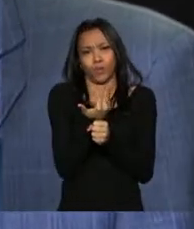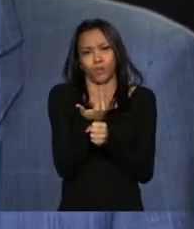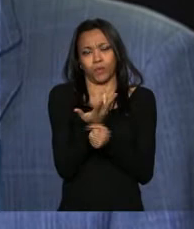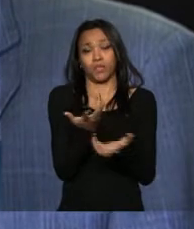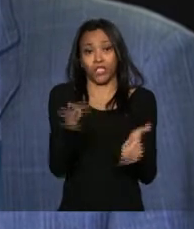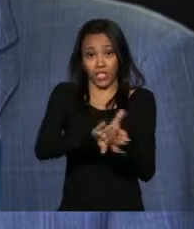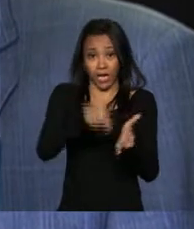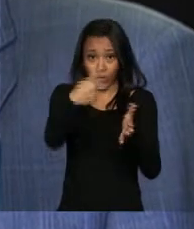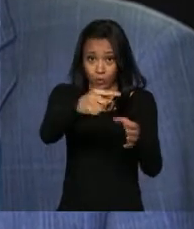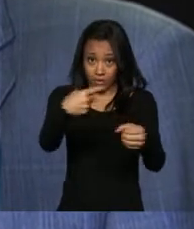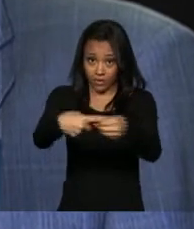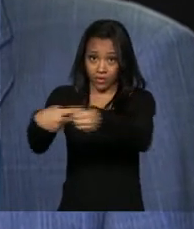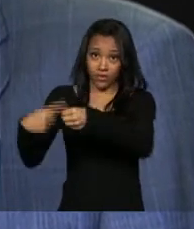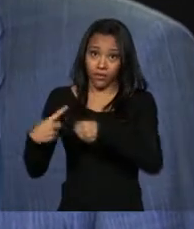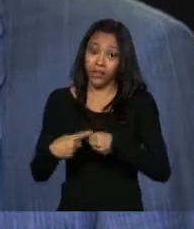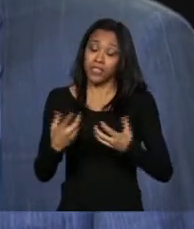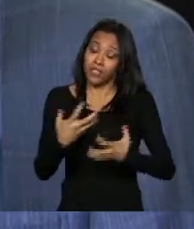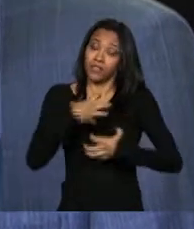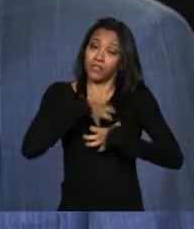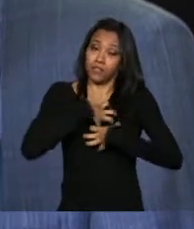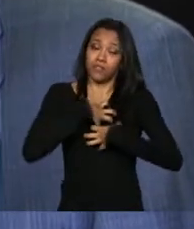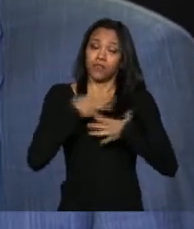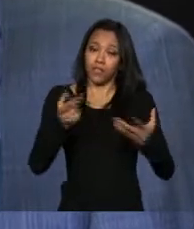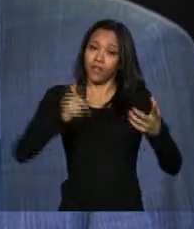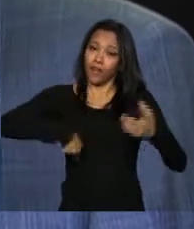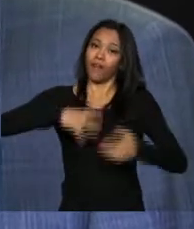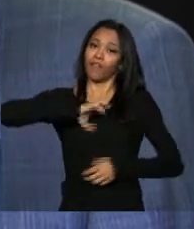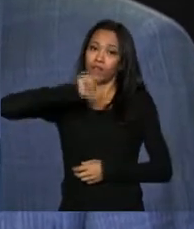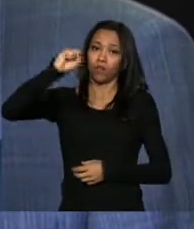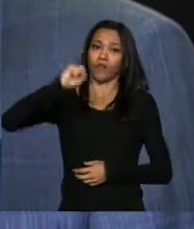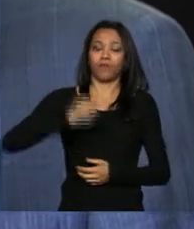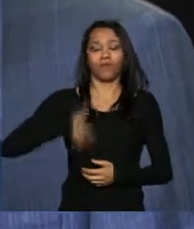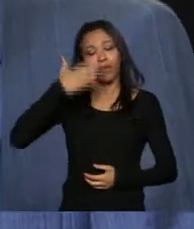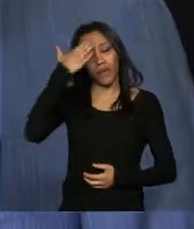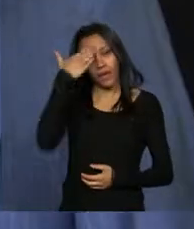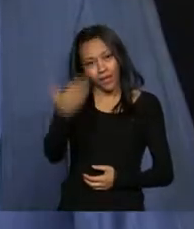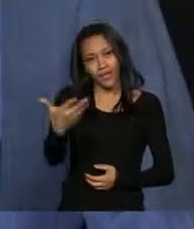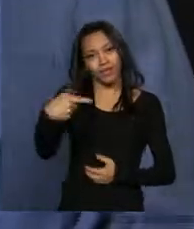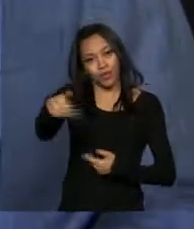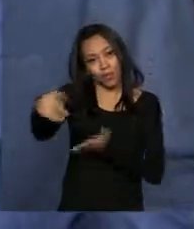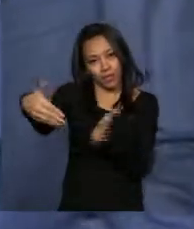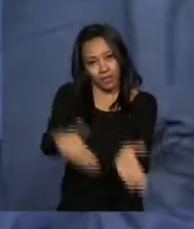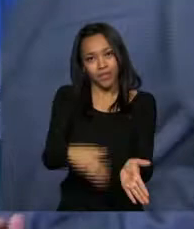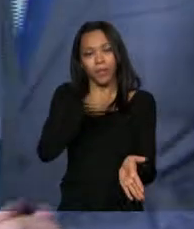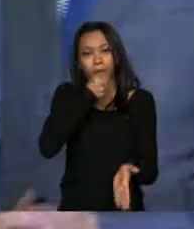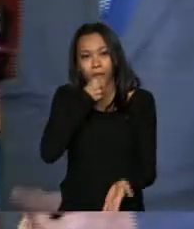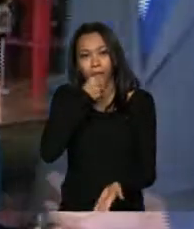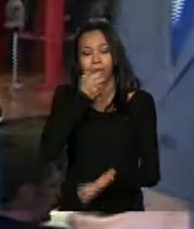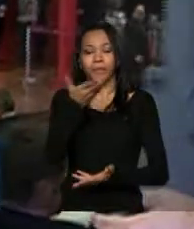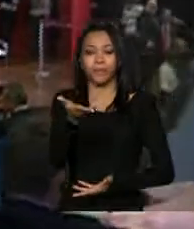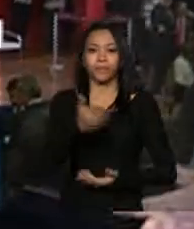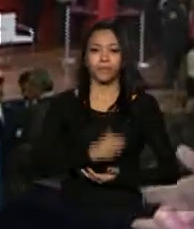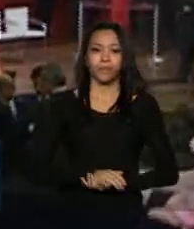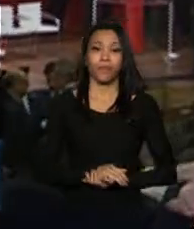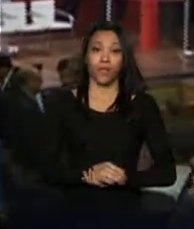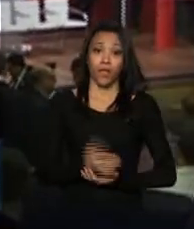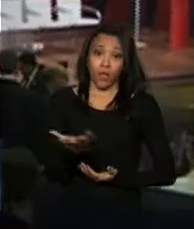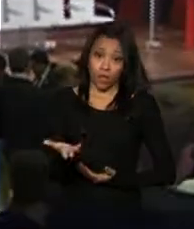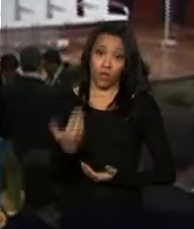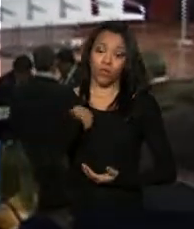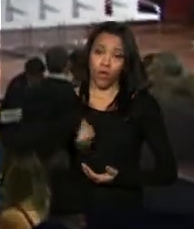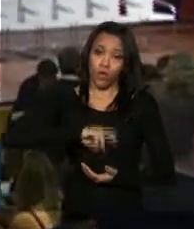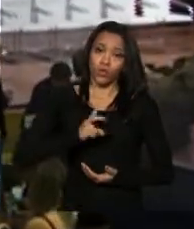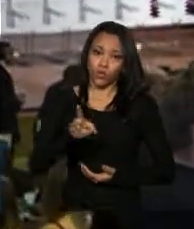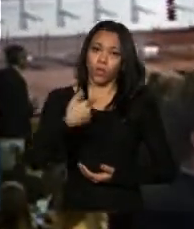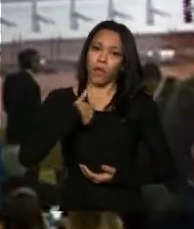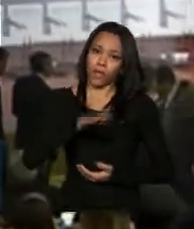continuidade nesse espírito todo que a gente conhece, que é de vitória. Né? Tá certo. Agradeço muito pela participação ao vivo. Bom, Daniele, nós